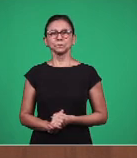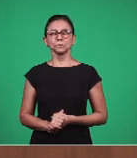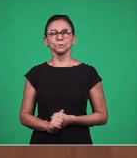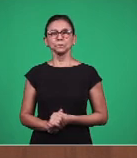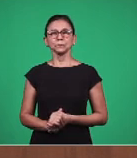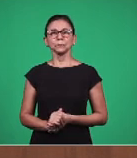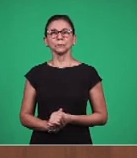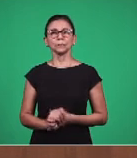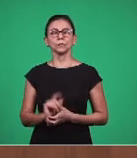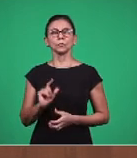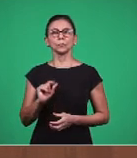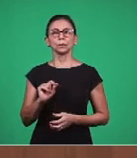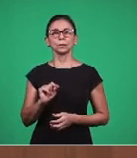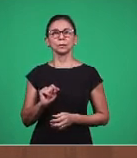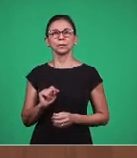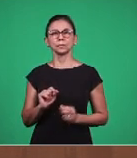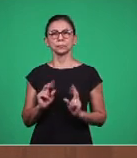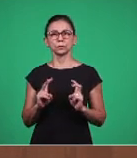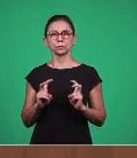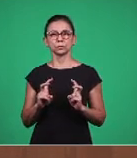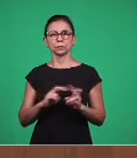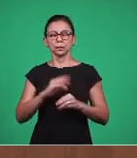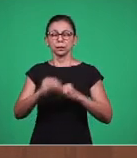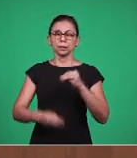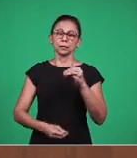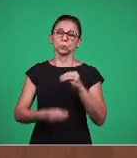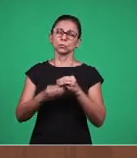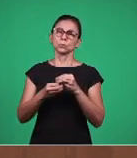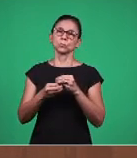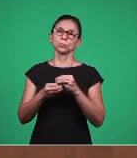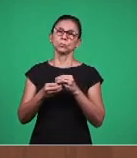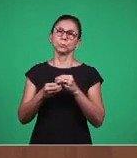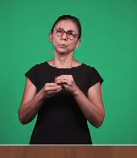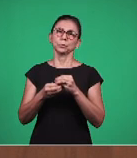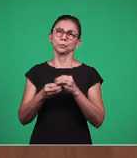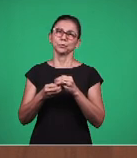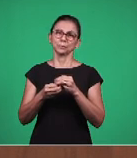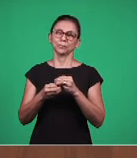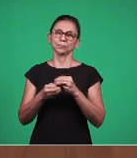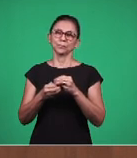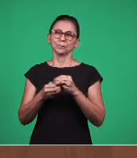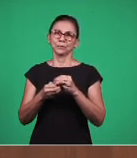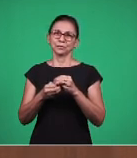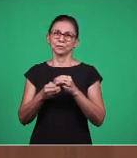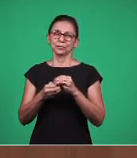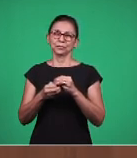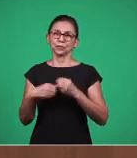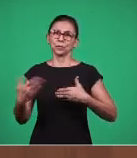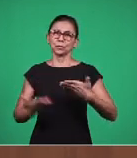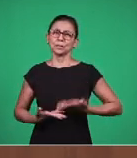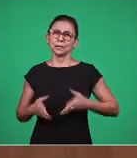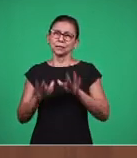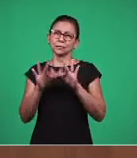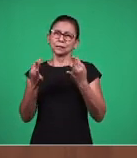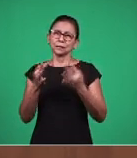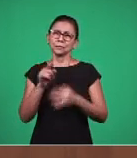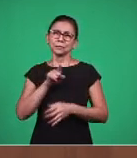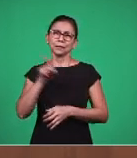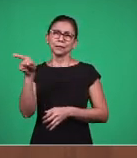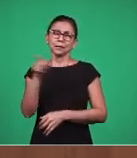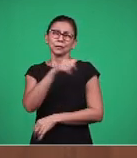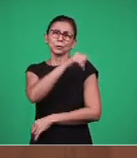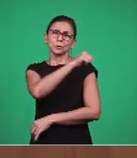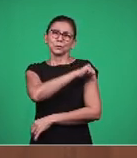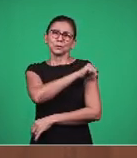conclusão profética, revelada, que o irmão, na sua simplicidade, mandou, Estado do Rio, falando